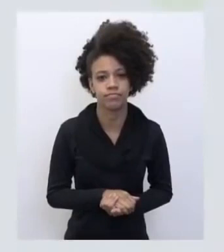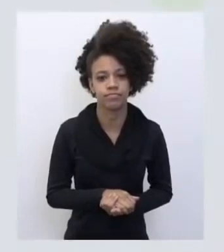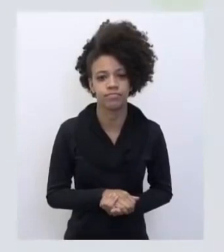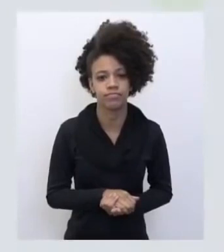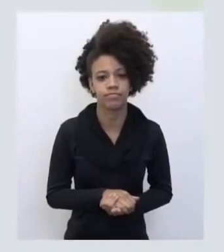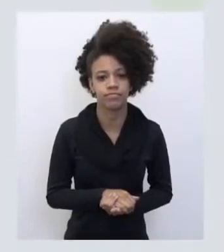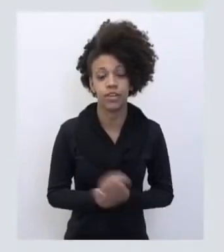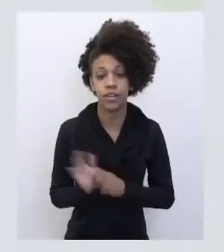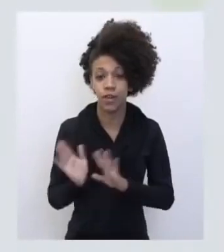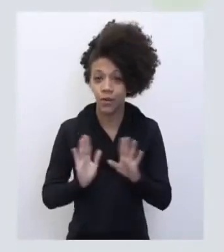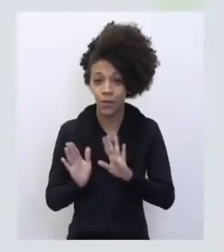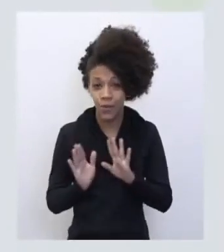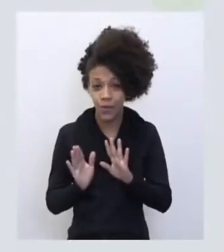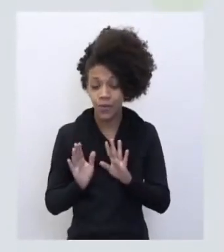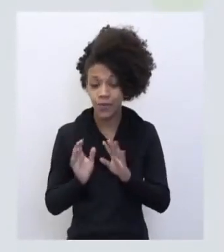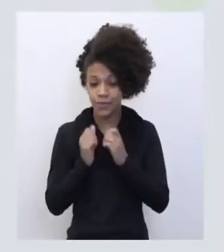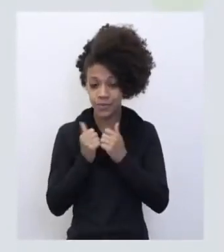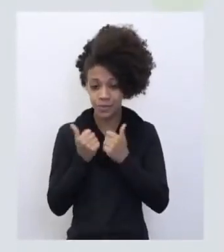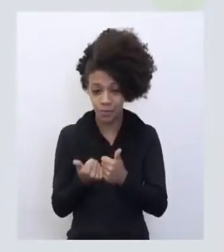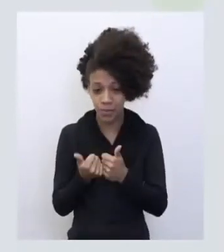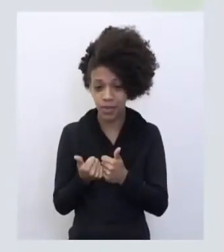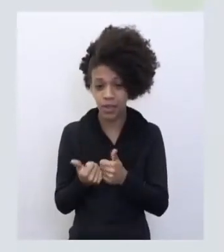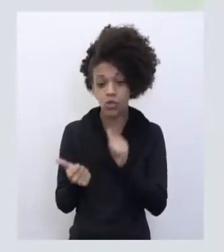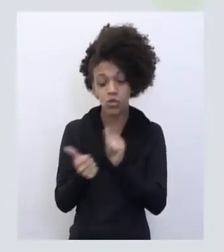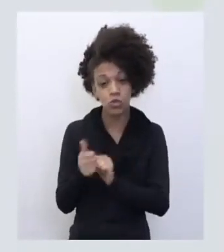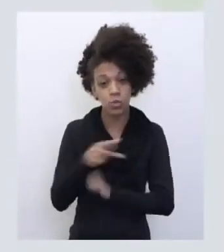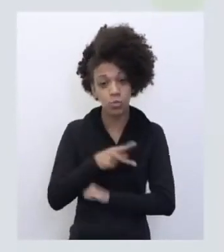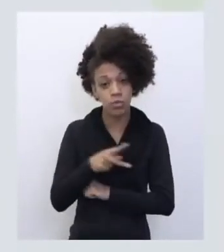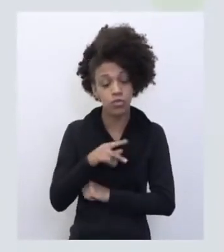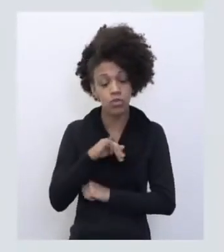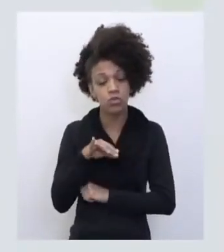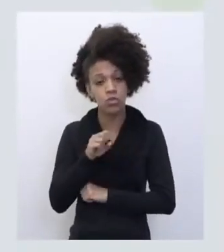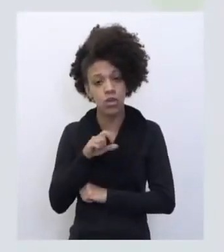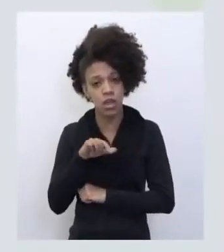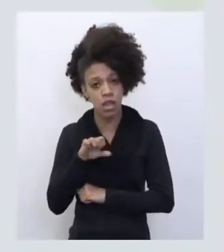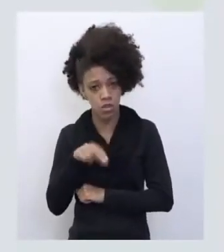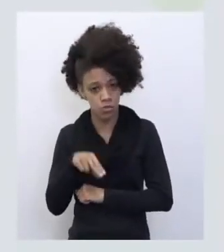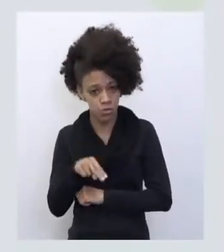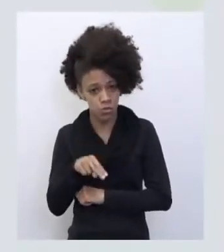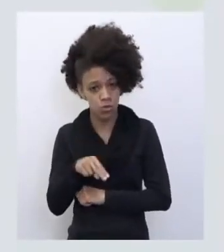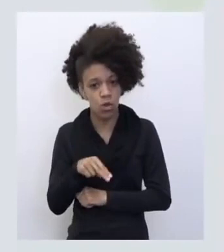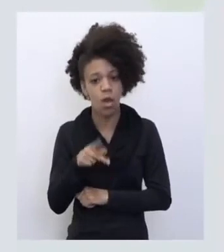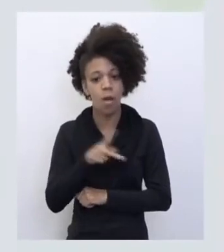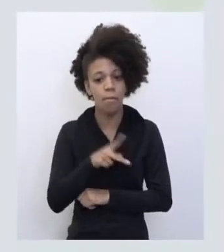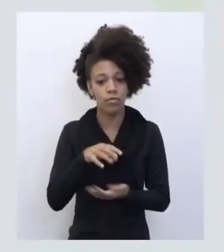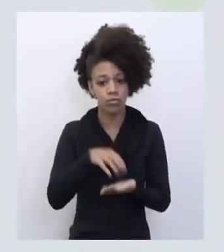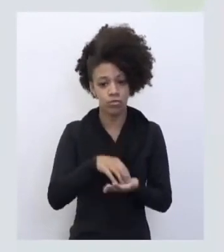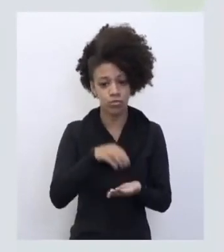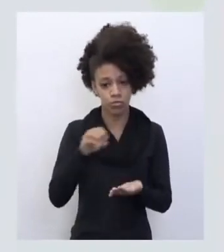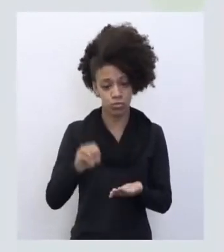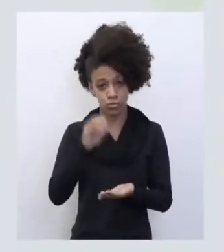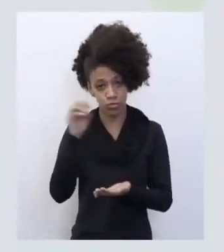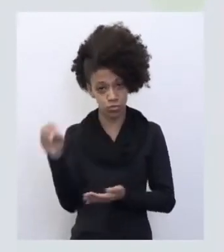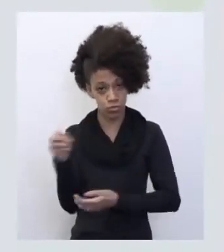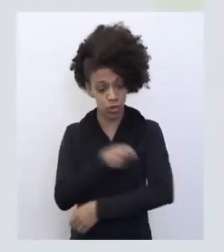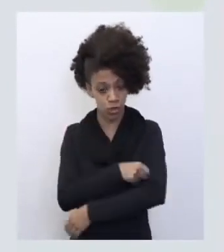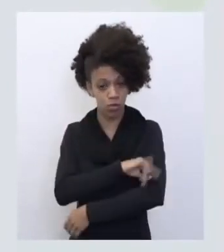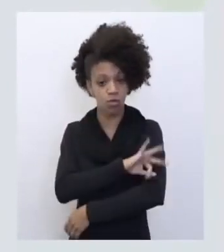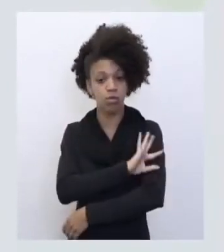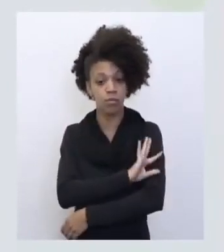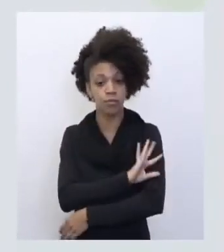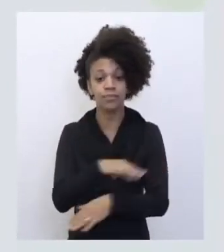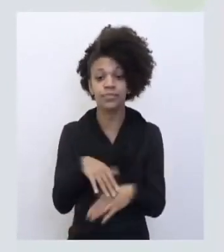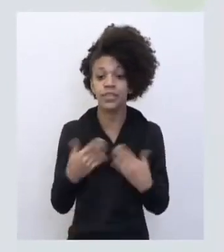Oi, turma. Eu tô aqui com o professor Joelson. Ele é professor do Centro de Mídias dos anos iniciais